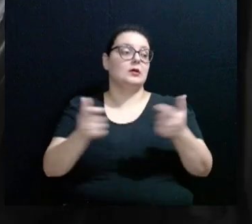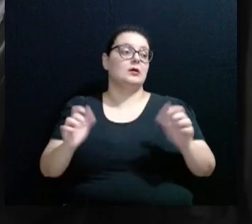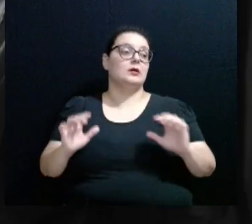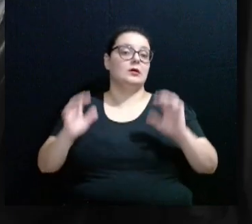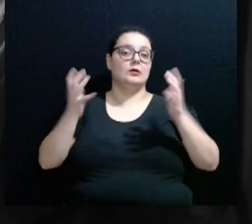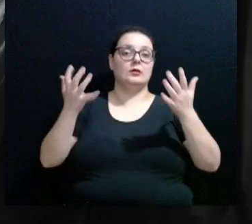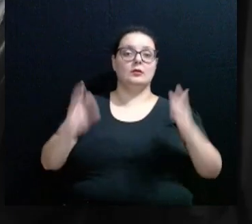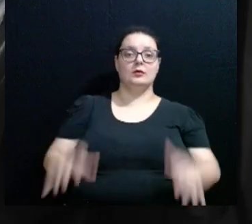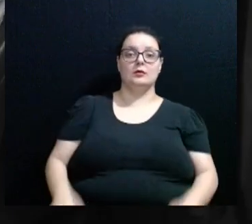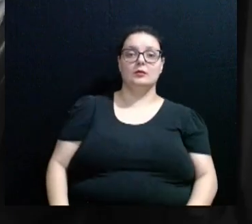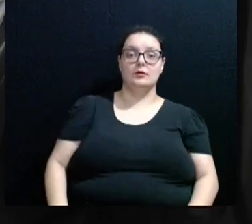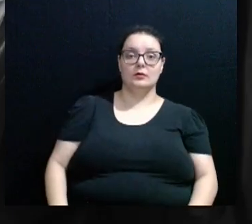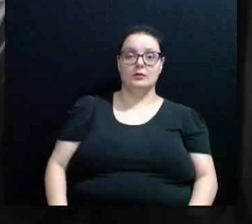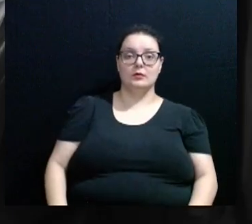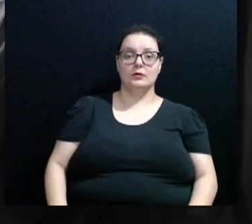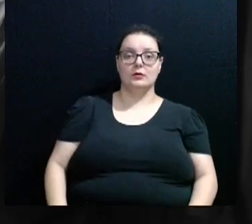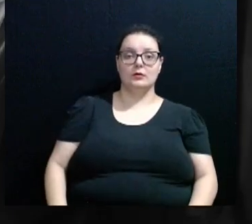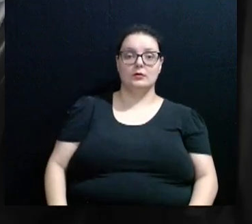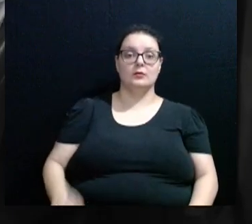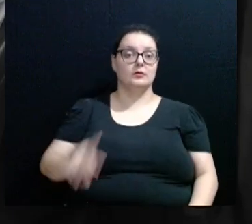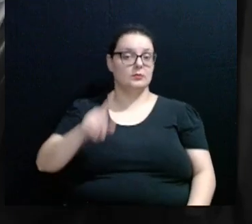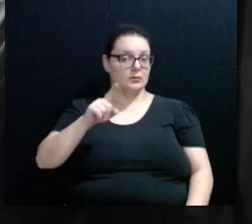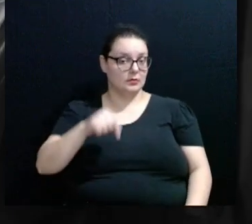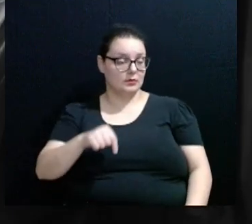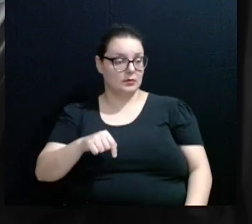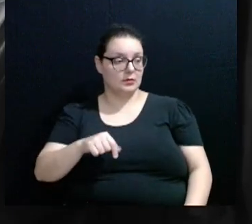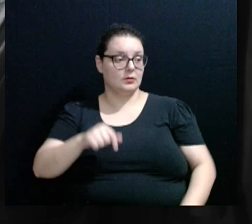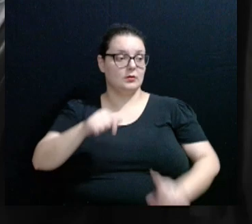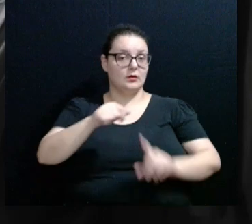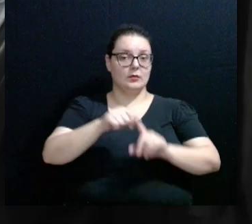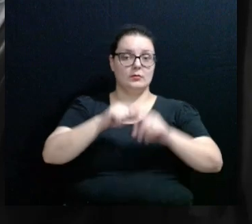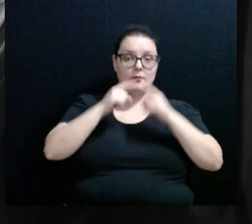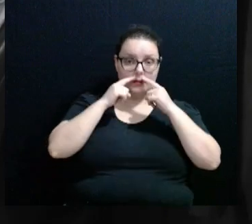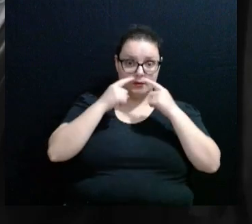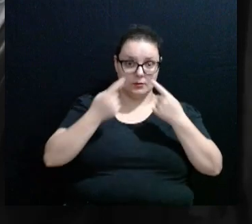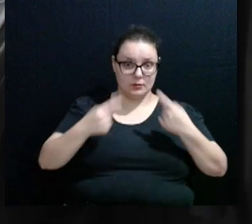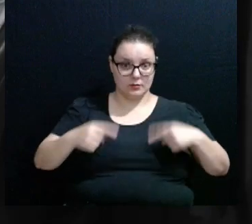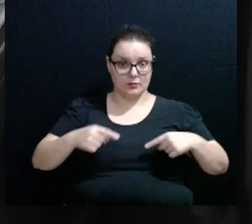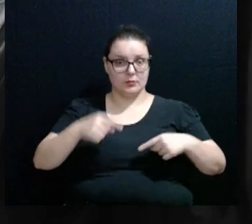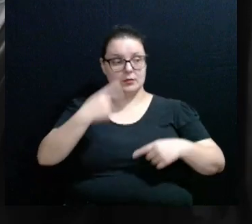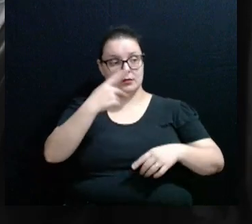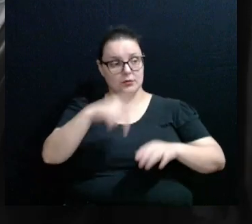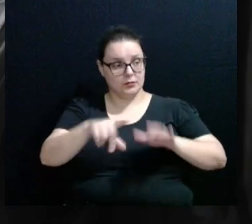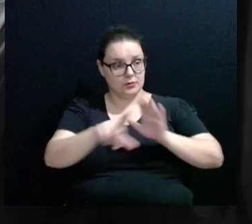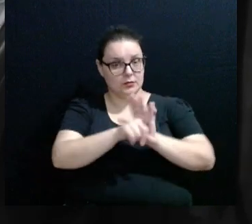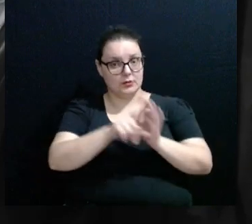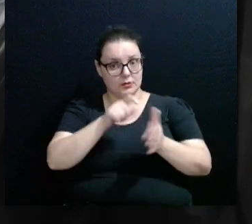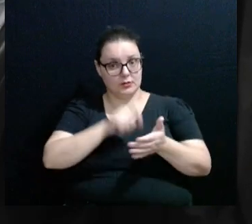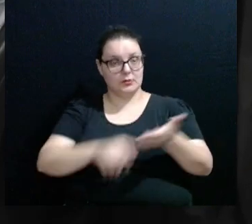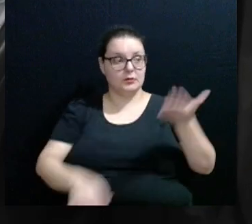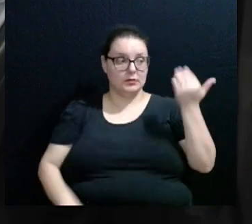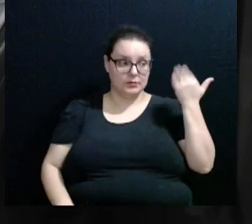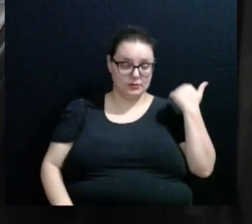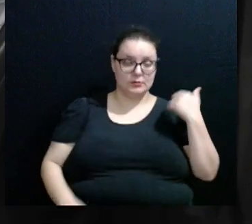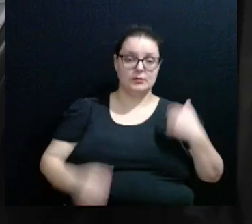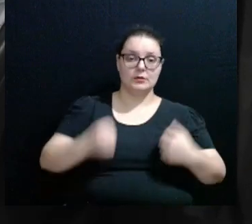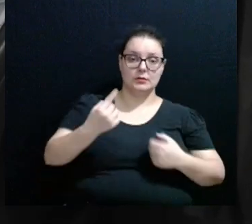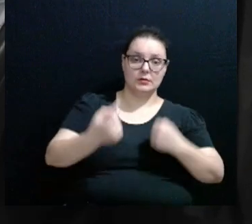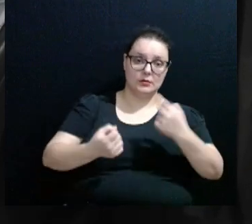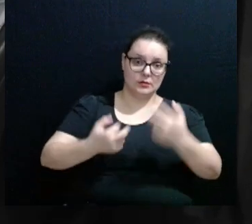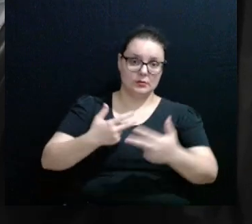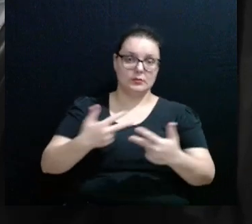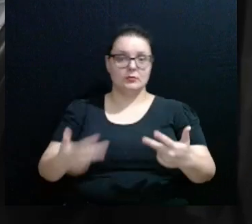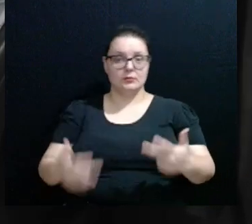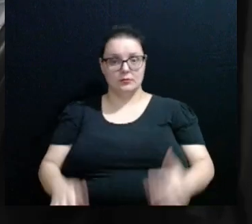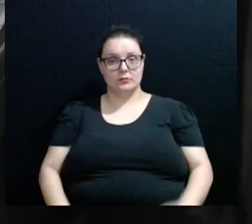eventos aqui, que é o mês Carlos Gomes, que é uma lei de sua autoria, né? Que lá atrás tinha algumas coisas